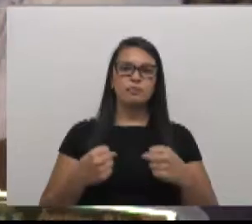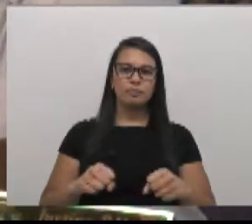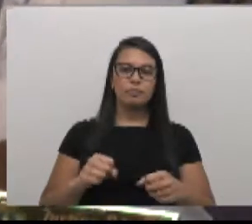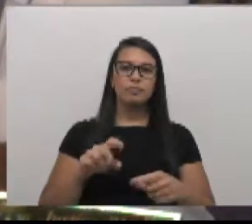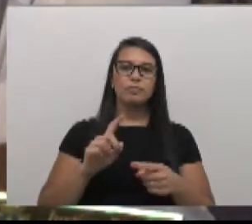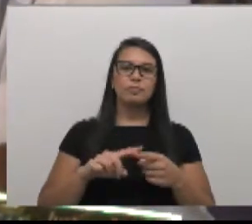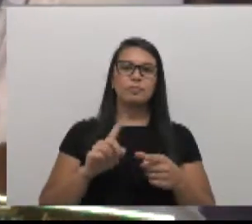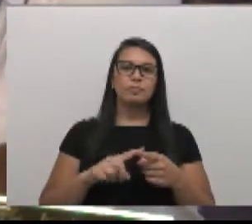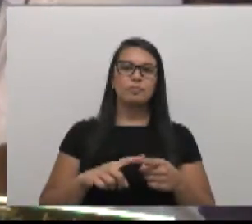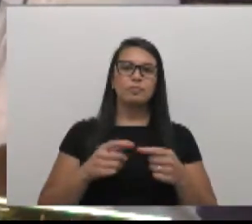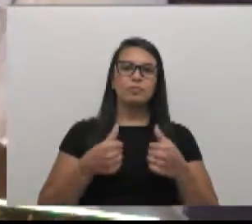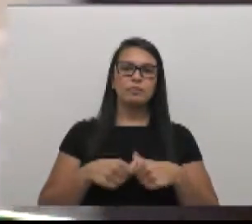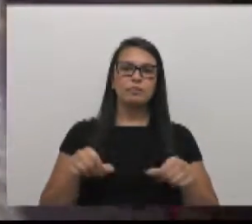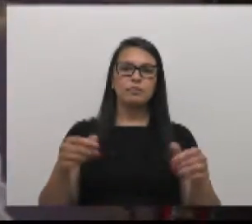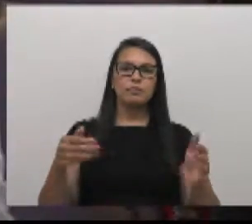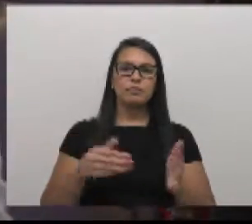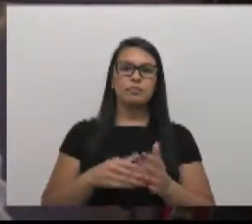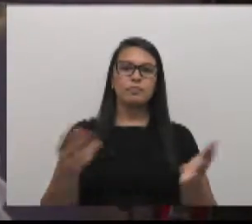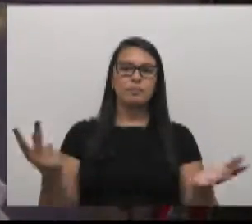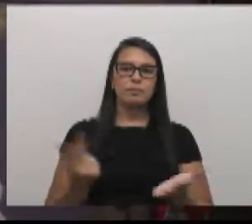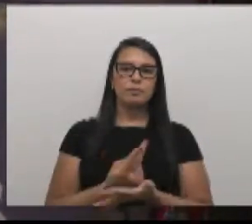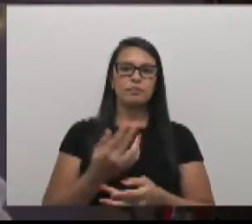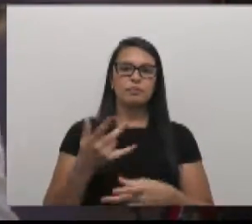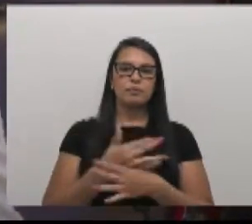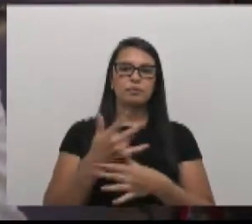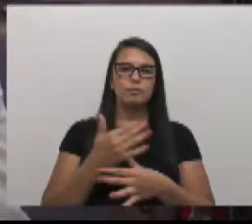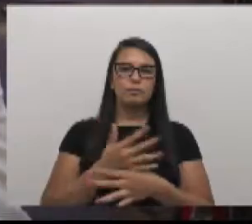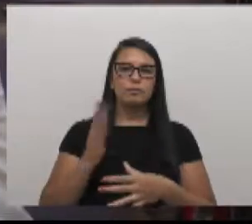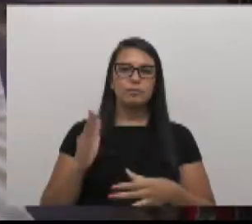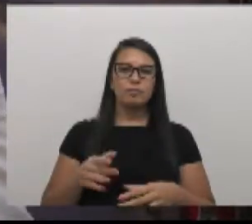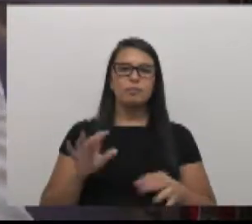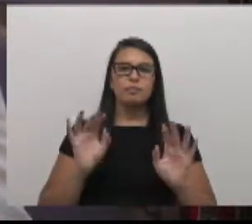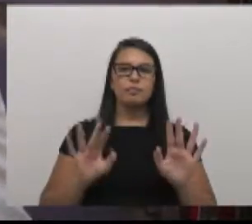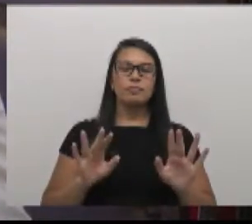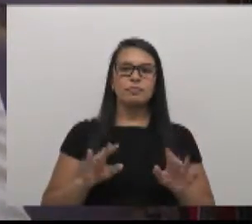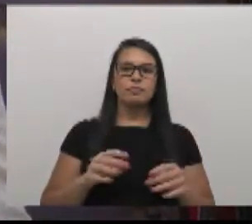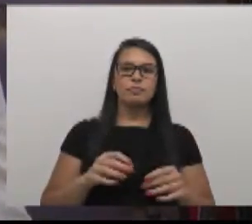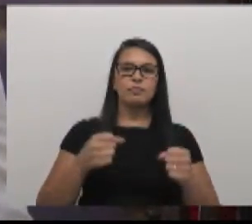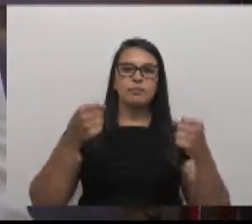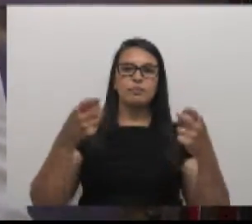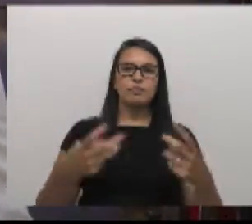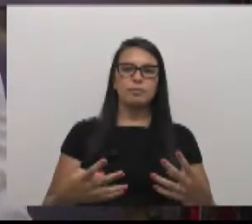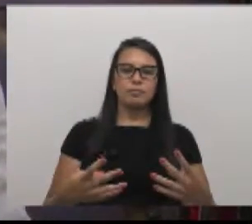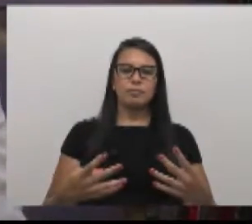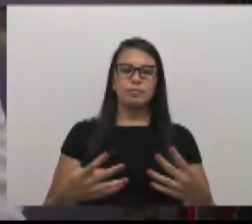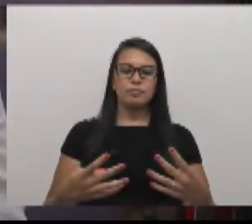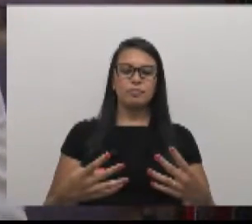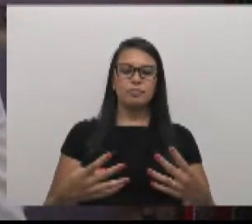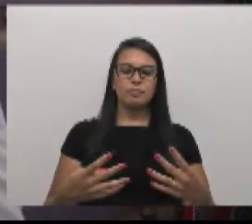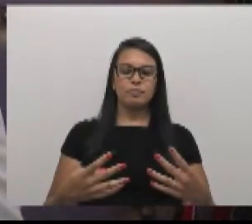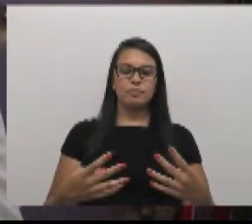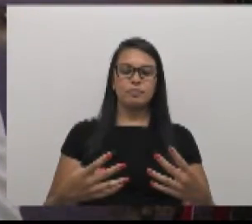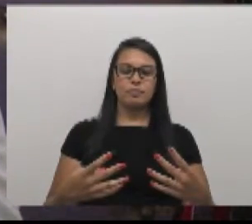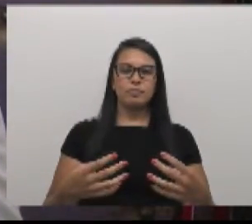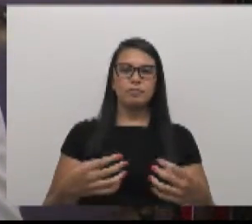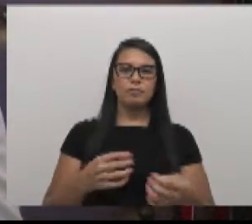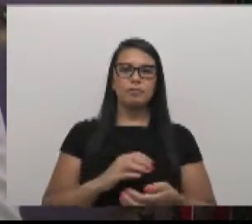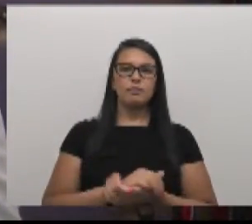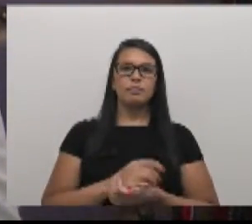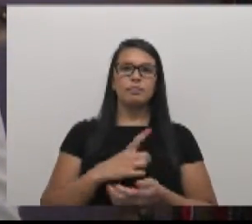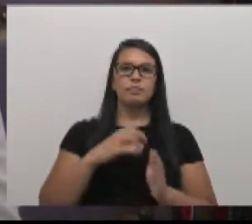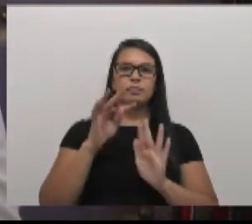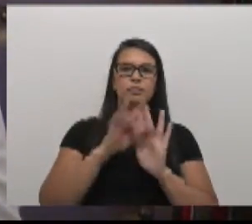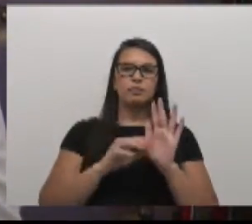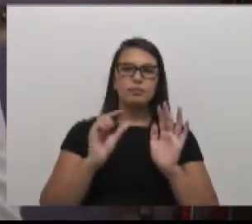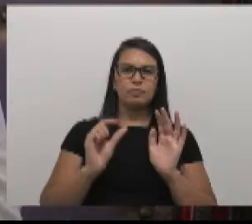já está até acontecendo na nossa cidade. Mas é para deixar bem claro que, vou deixar um trecho bem pequenininho, O